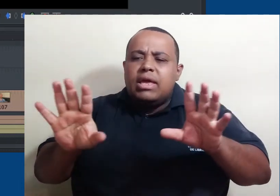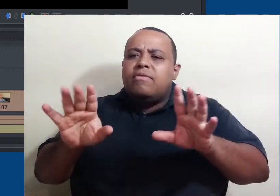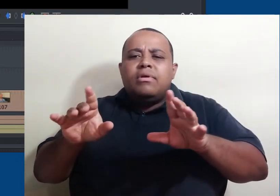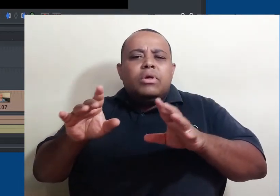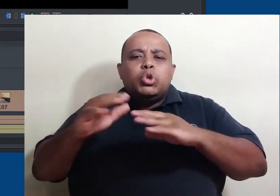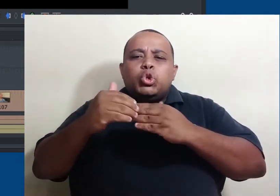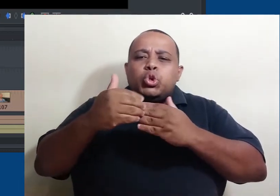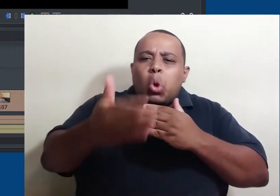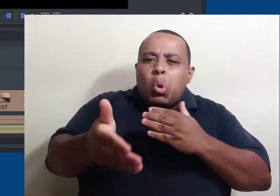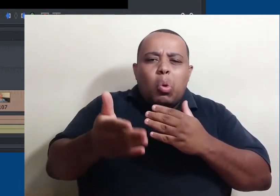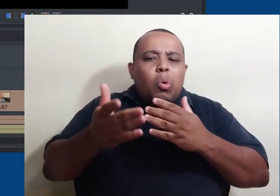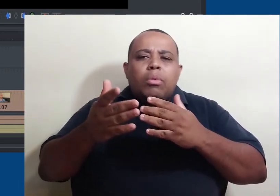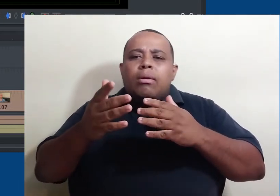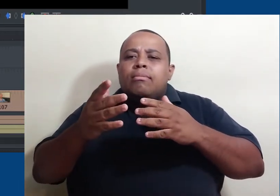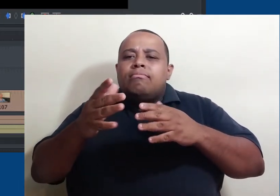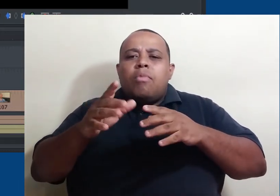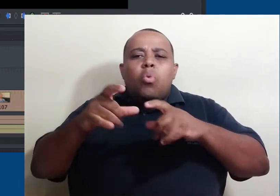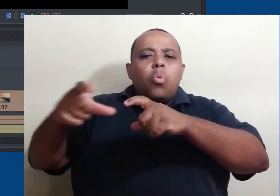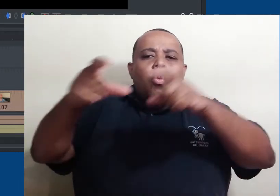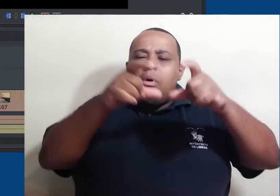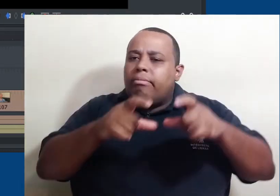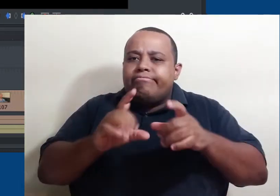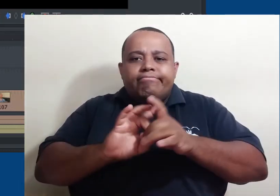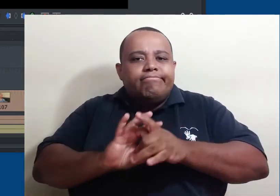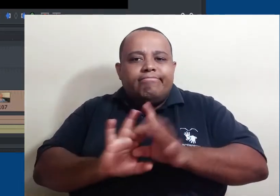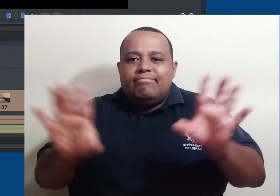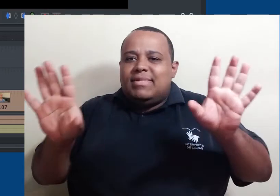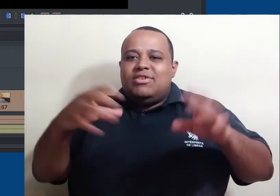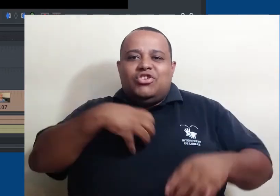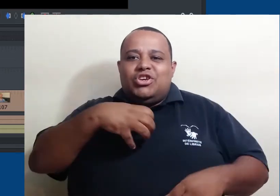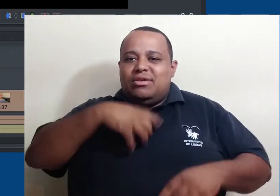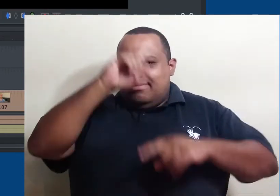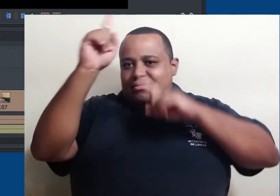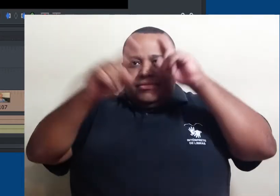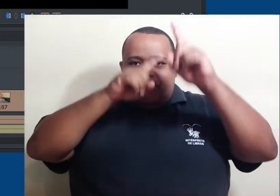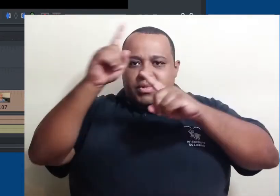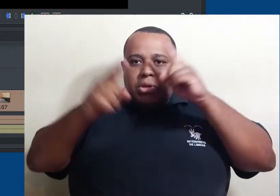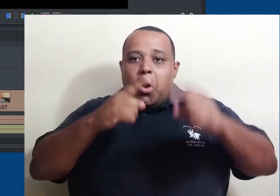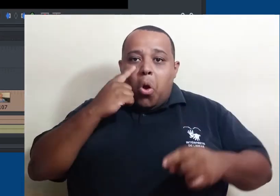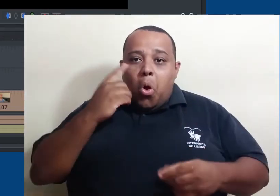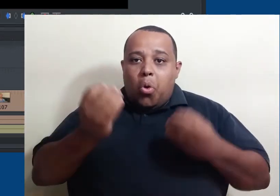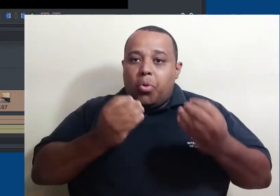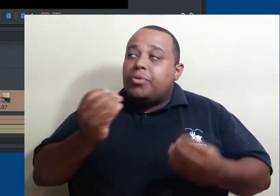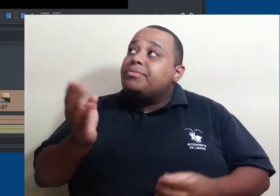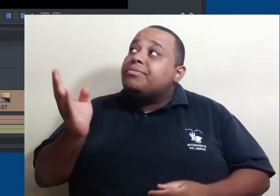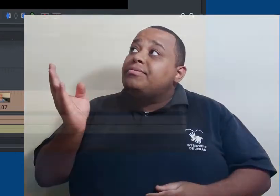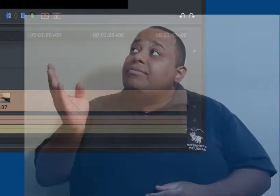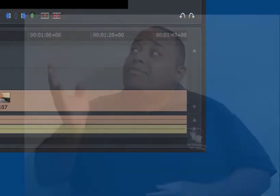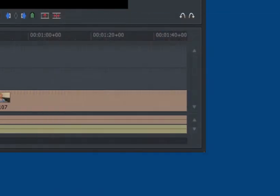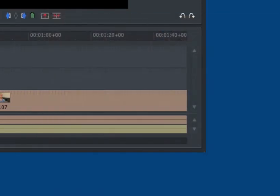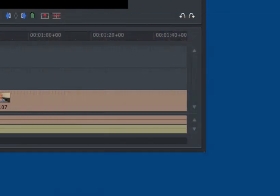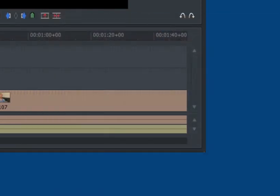pode alterar a posição. E aí, você deixando aqui ele com fade in, fade out, olha como é que fica. Então, ele dá o fade